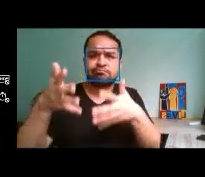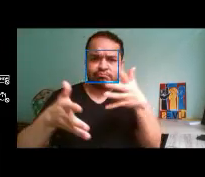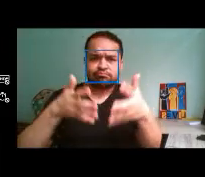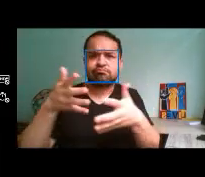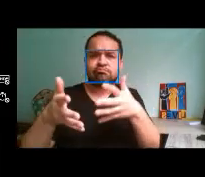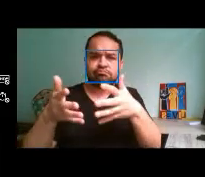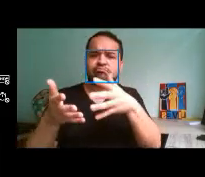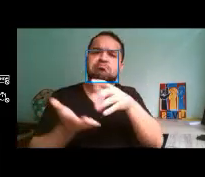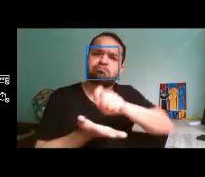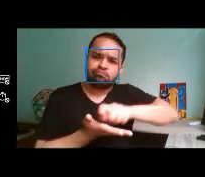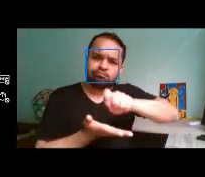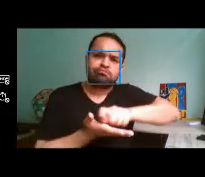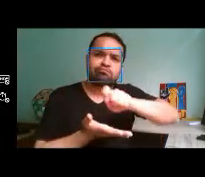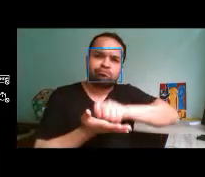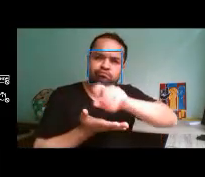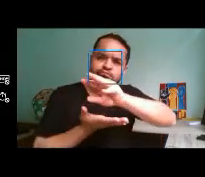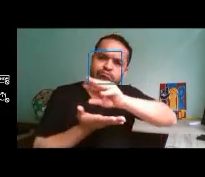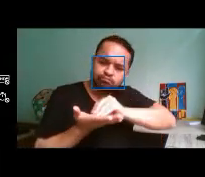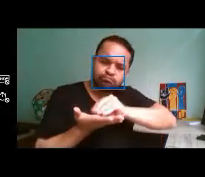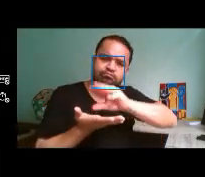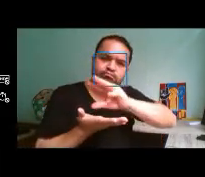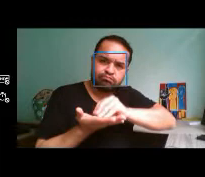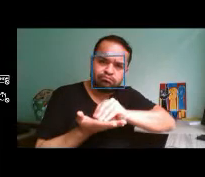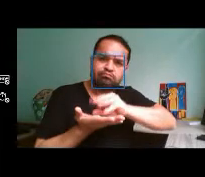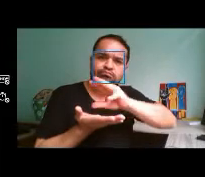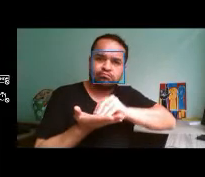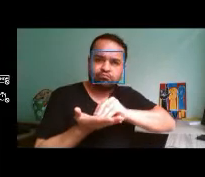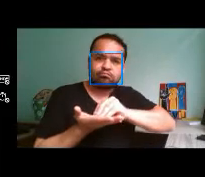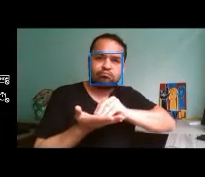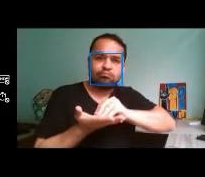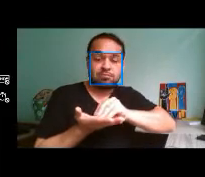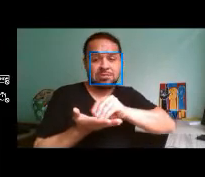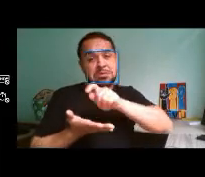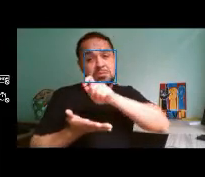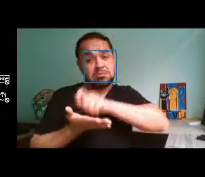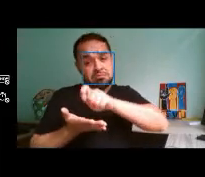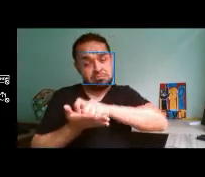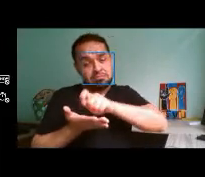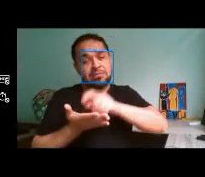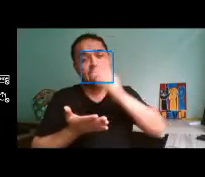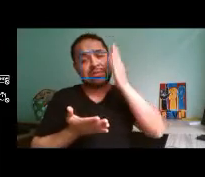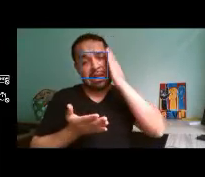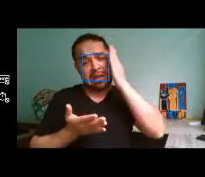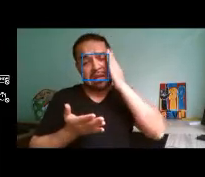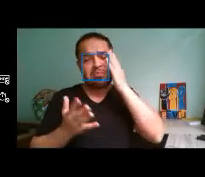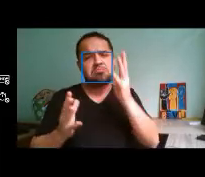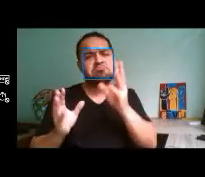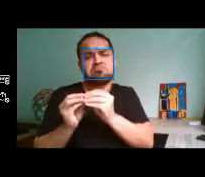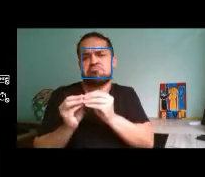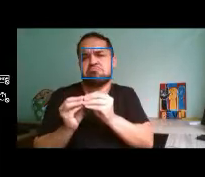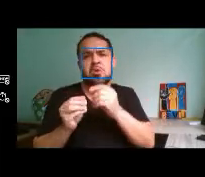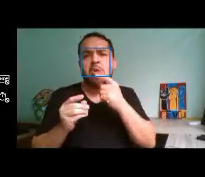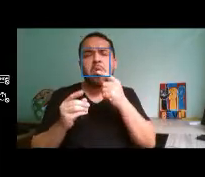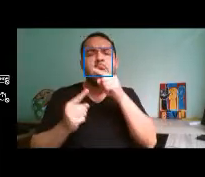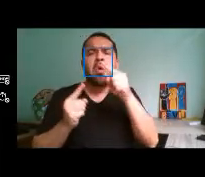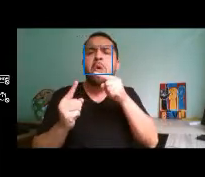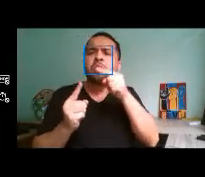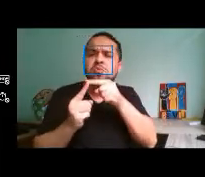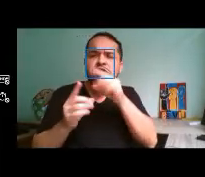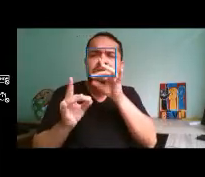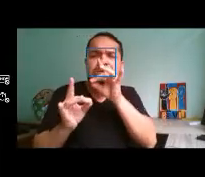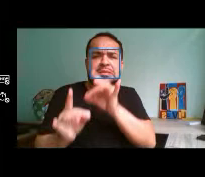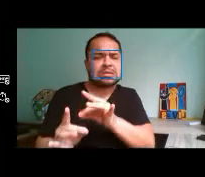agora estamos discutindo essa produção da língua de sinais. Veja, na língua de sinais a gente vai começar